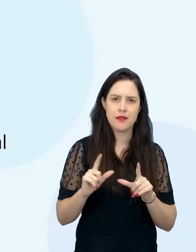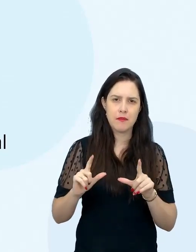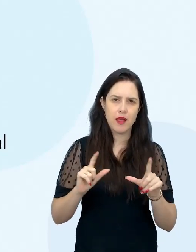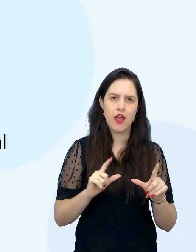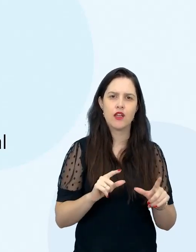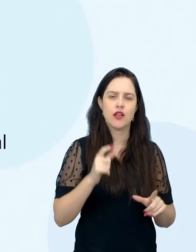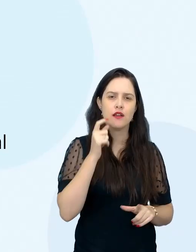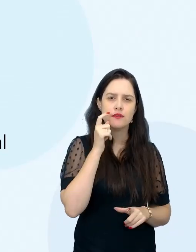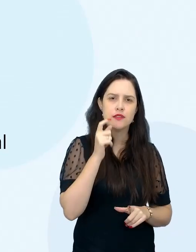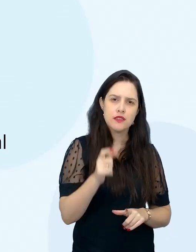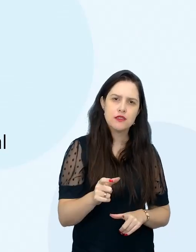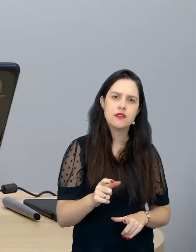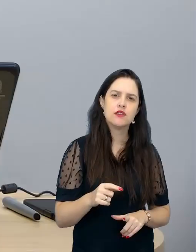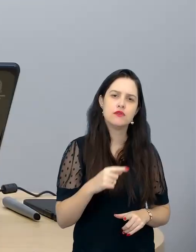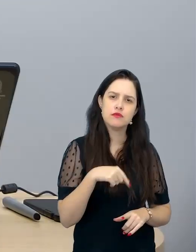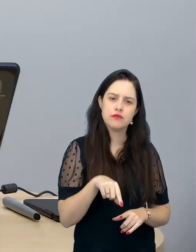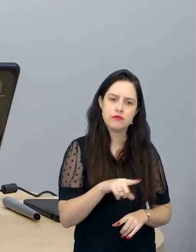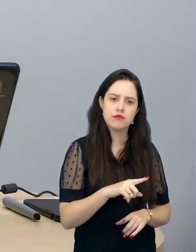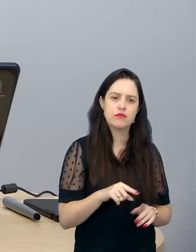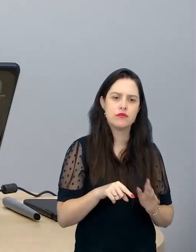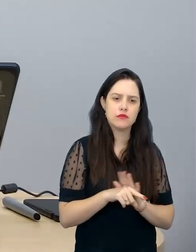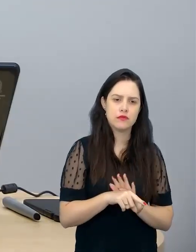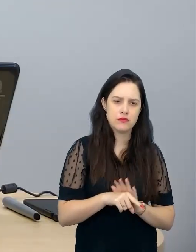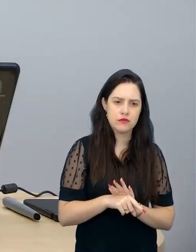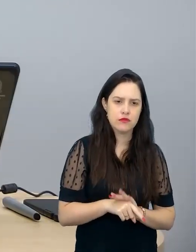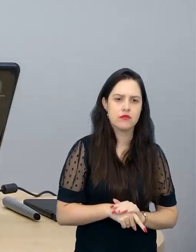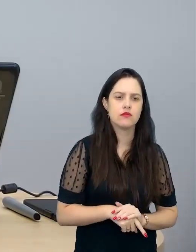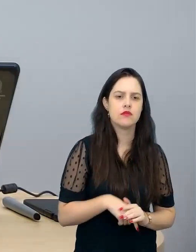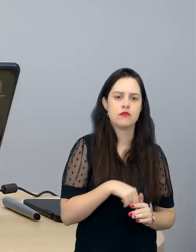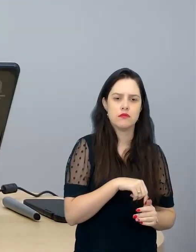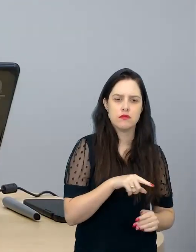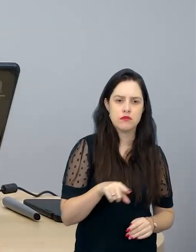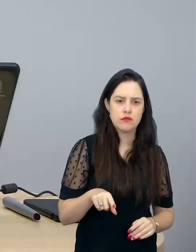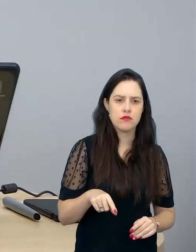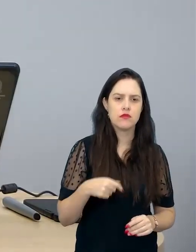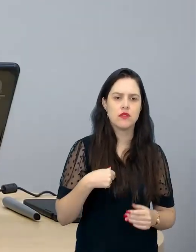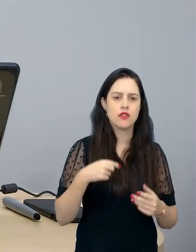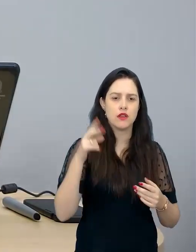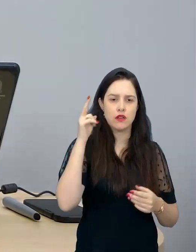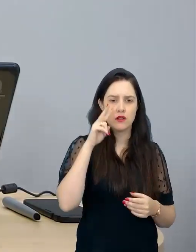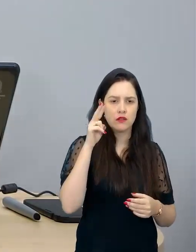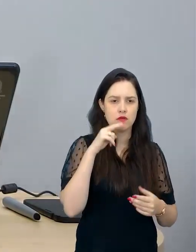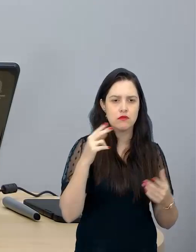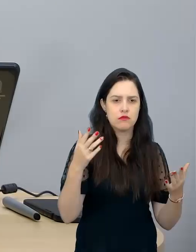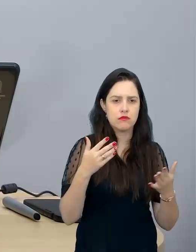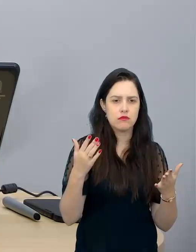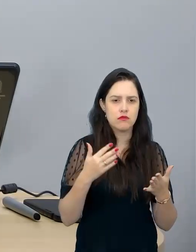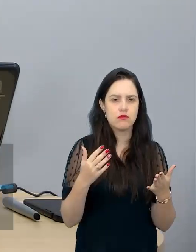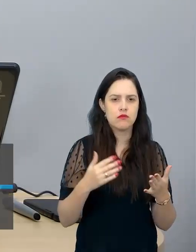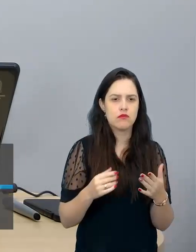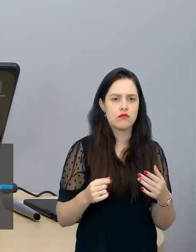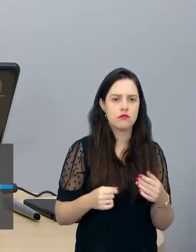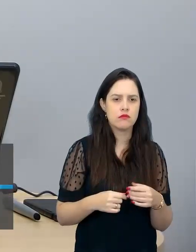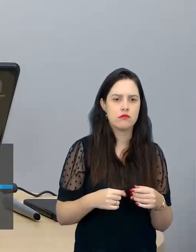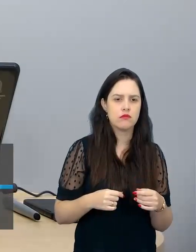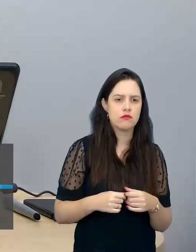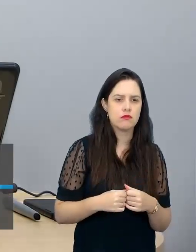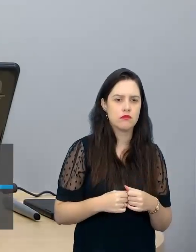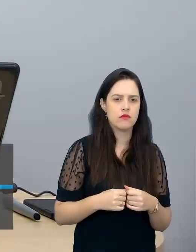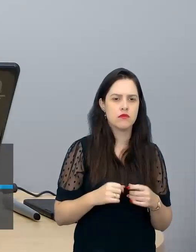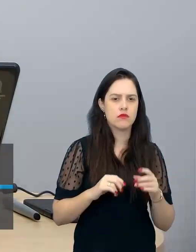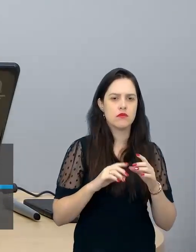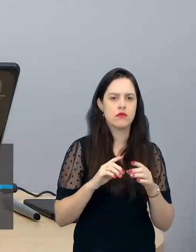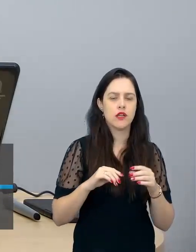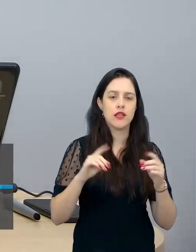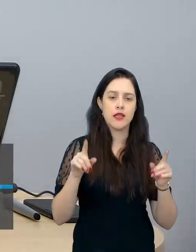para mim, produção, a tela, e no caso a gente não trouxe aqui, que eu lembrei agora, que é, por exemplo, a gente trazer um mapa com o contorno